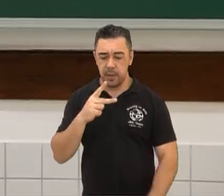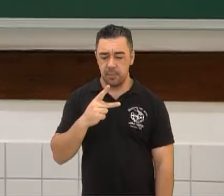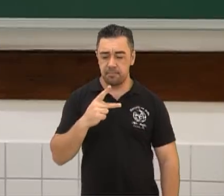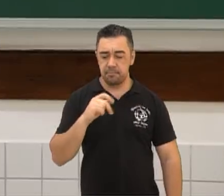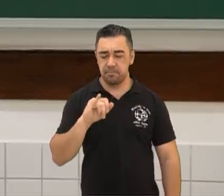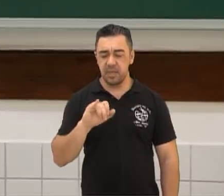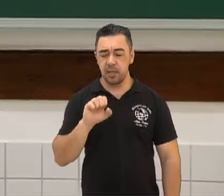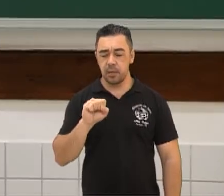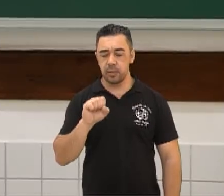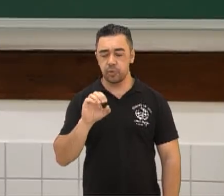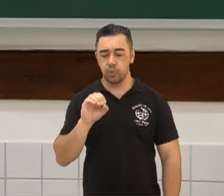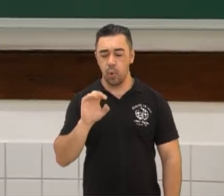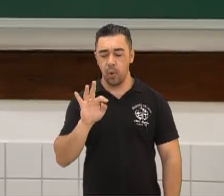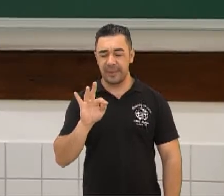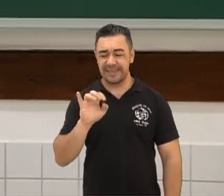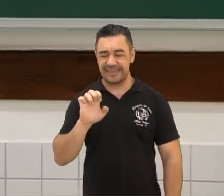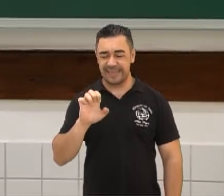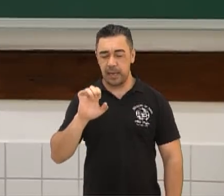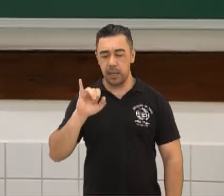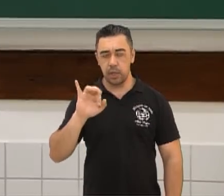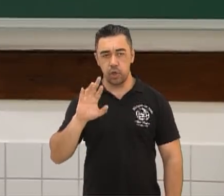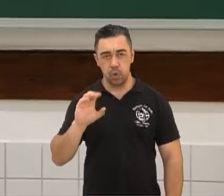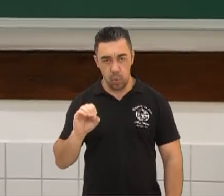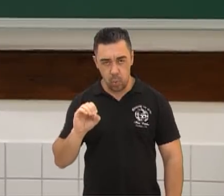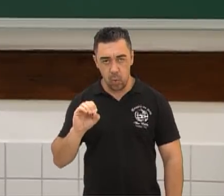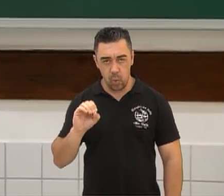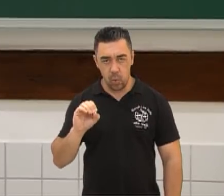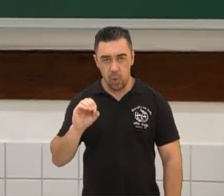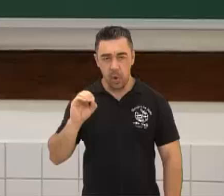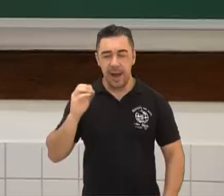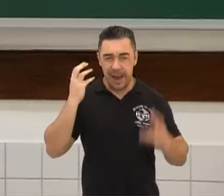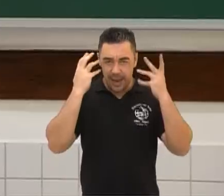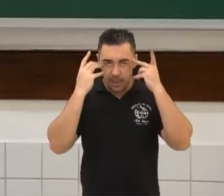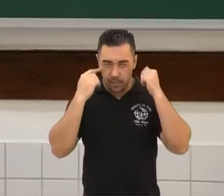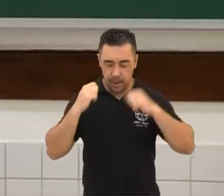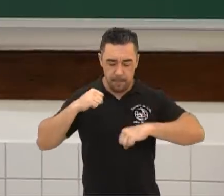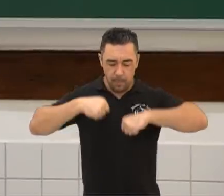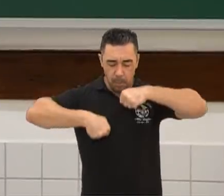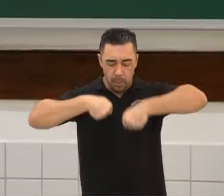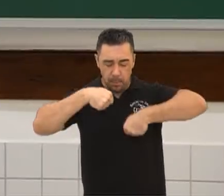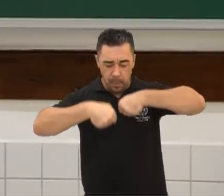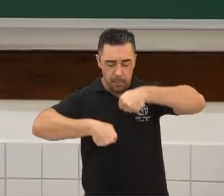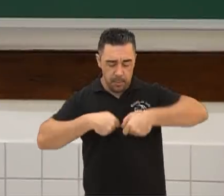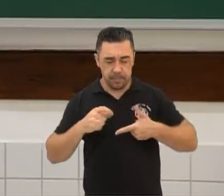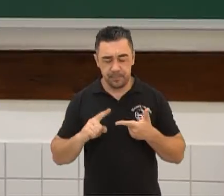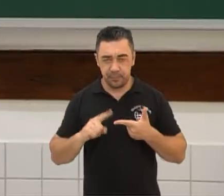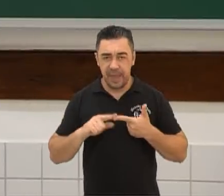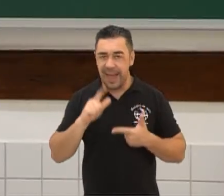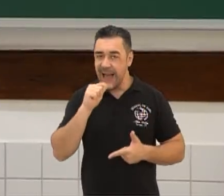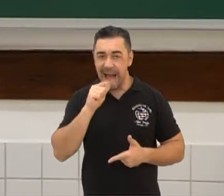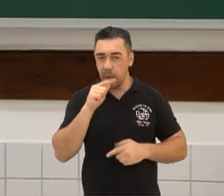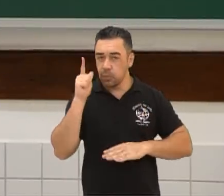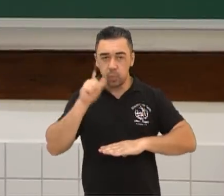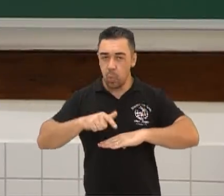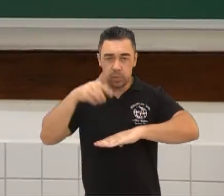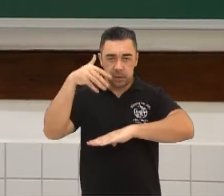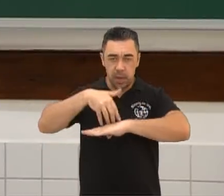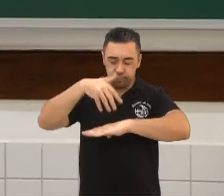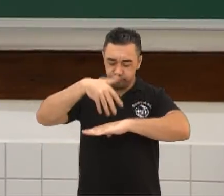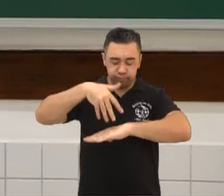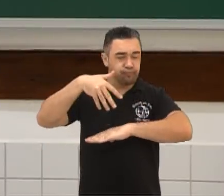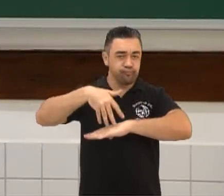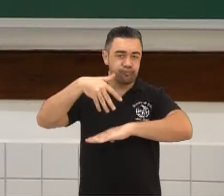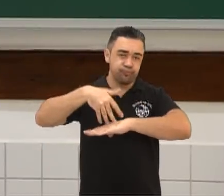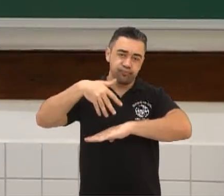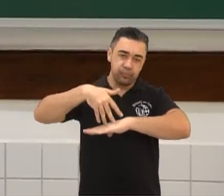Isso vai fazer o quê? Vai dificultar a infiltração da água da chuva. Então, a água da chuva ela vai escoar